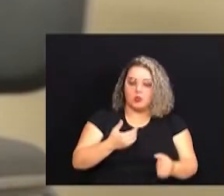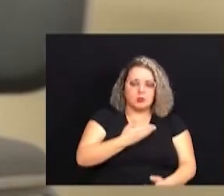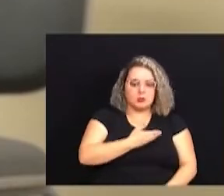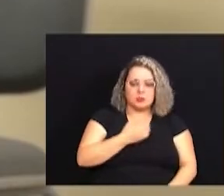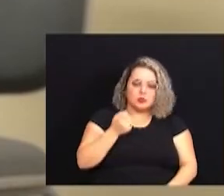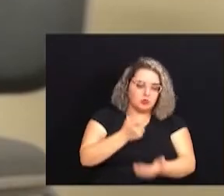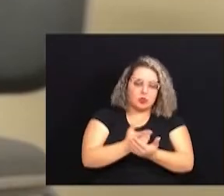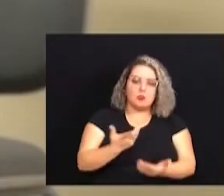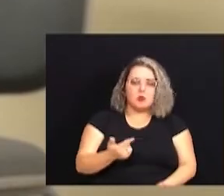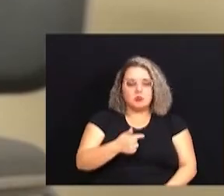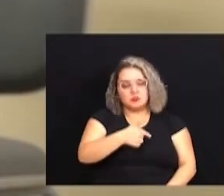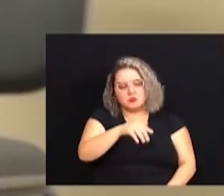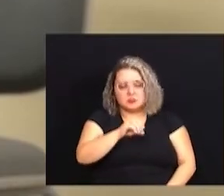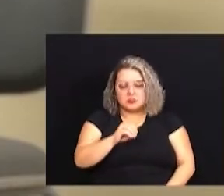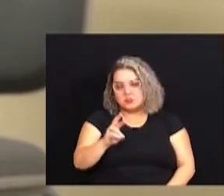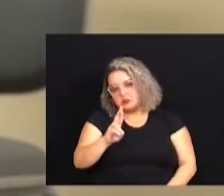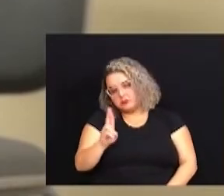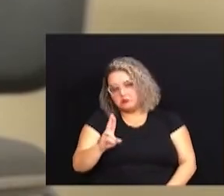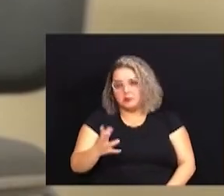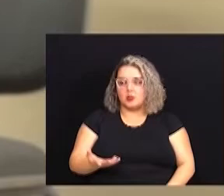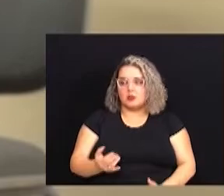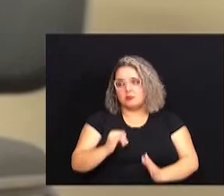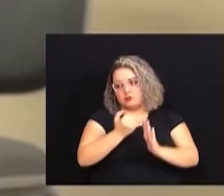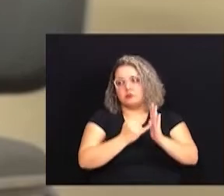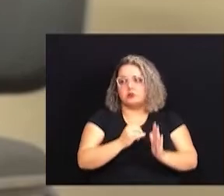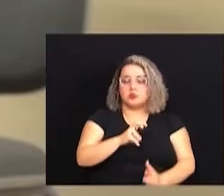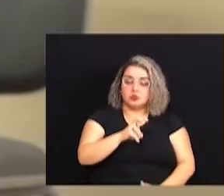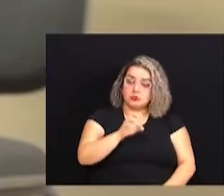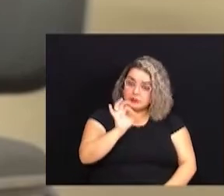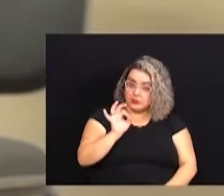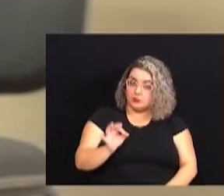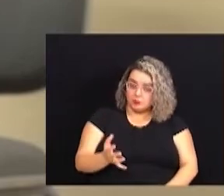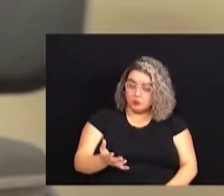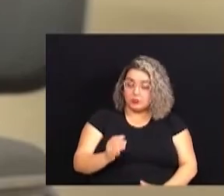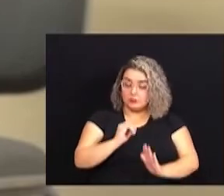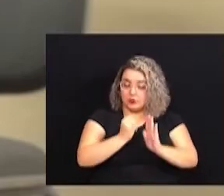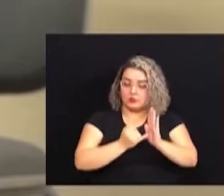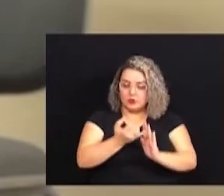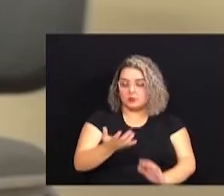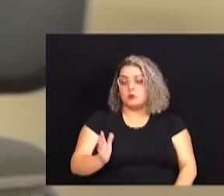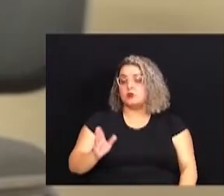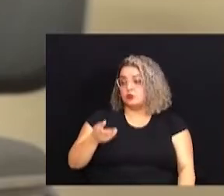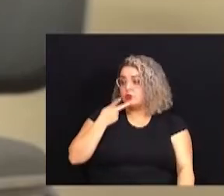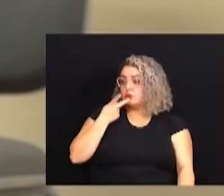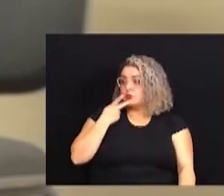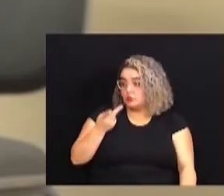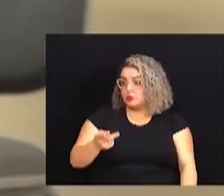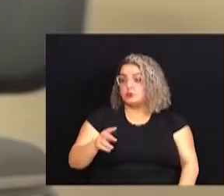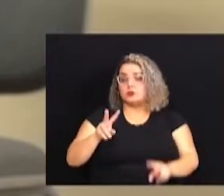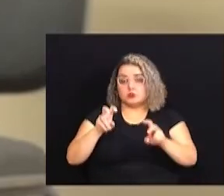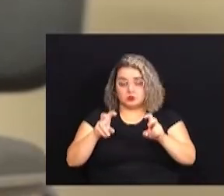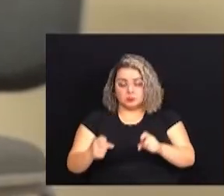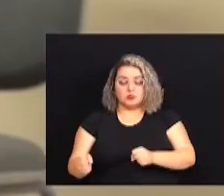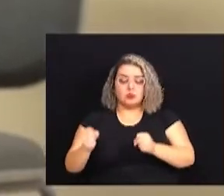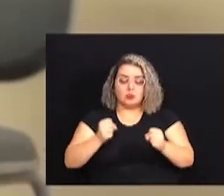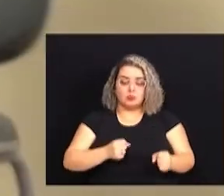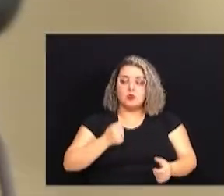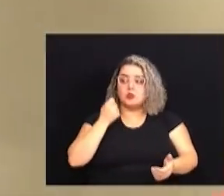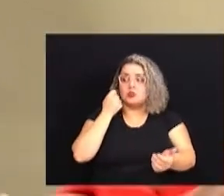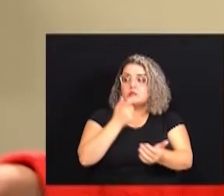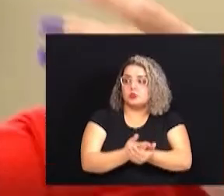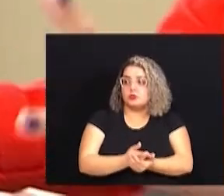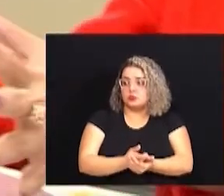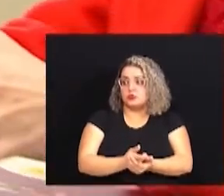considerar o poder de compra, seria mais ou menos R$700, tá? Considerando uma inflação em torno de 5%. A gente já falou, inclusive, sobre